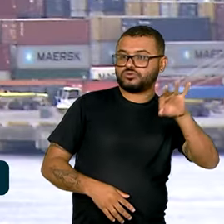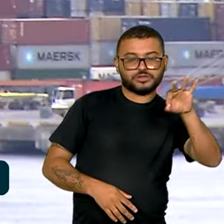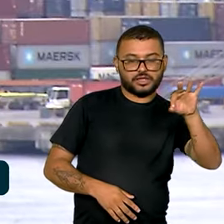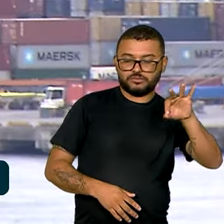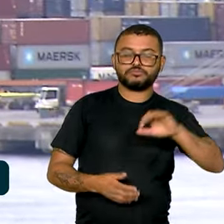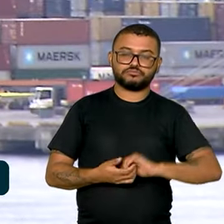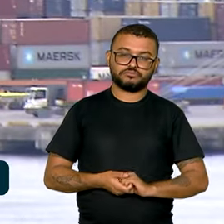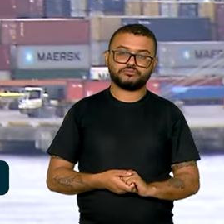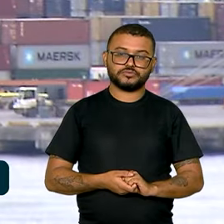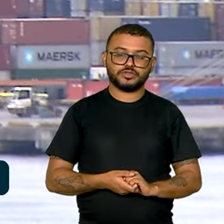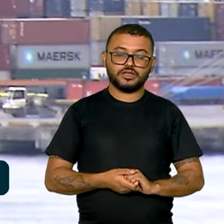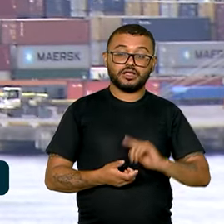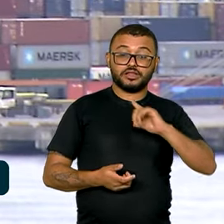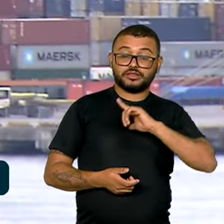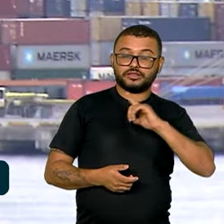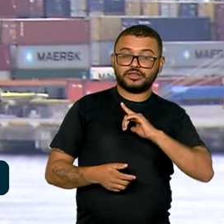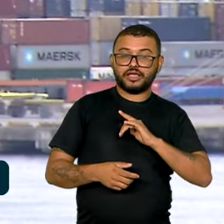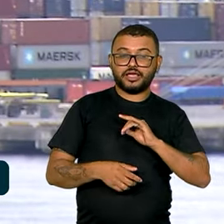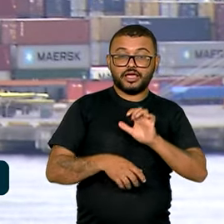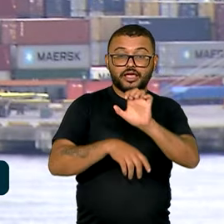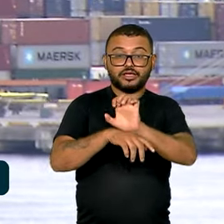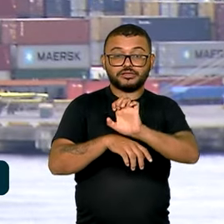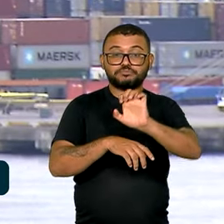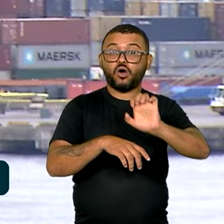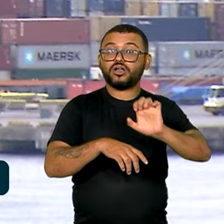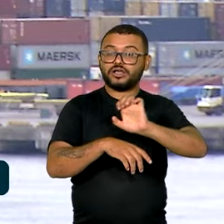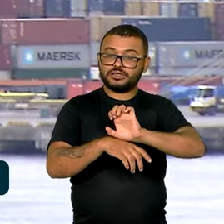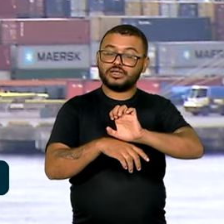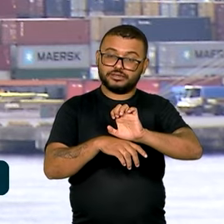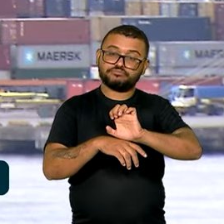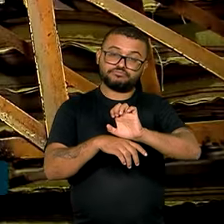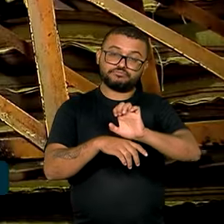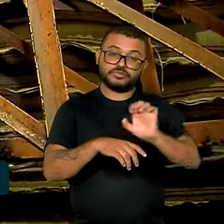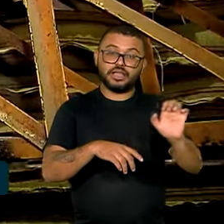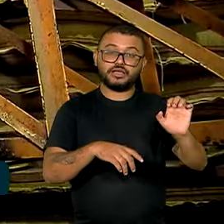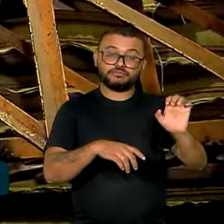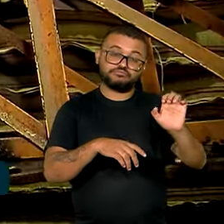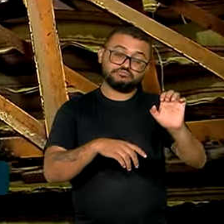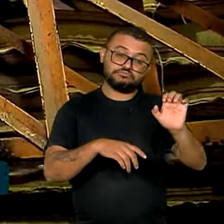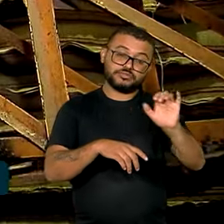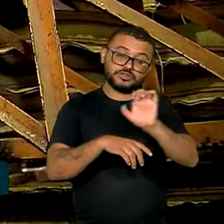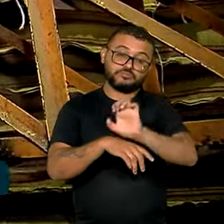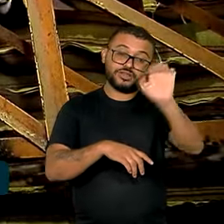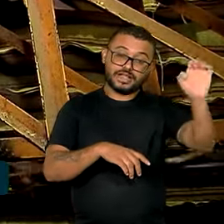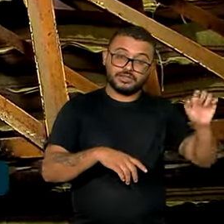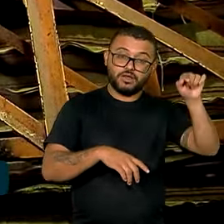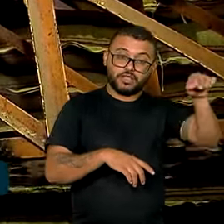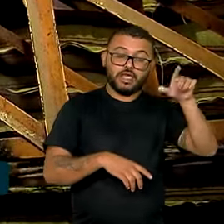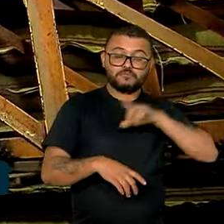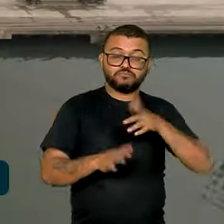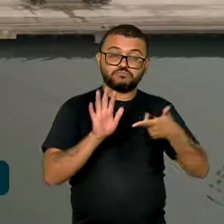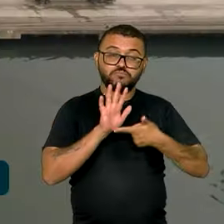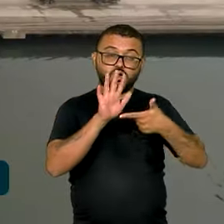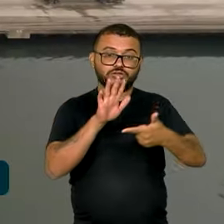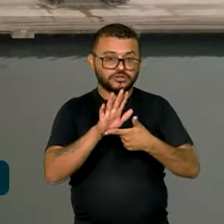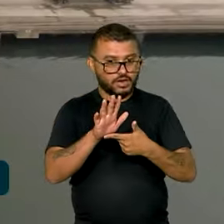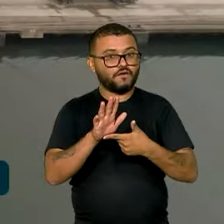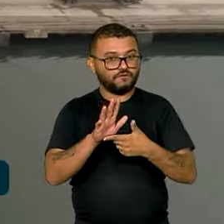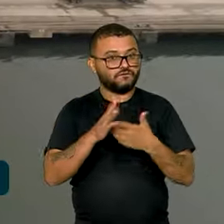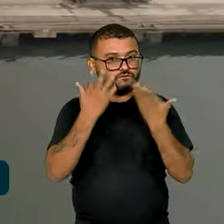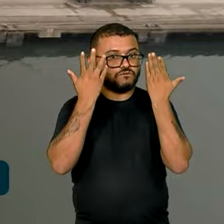3%. As exportações, nós devemos fechar o número aí nos próximos dias, ela deve ser